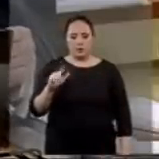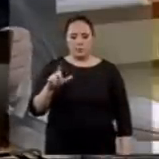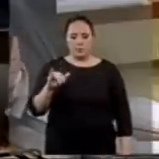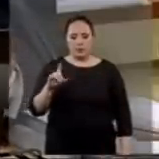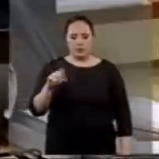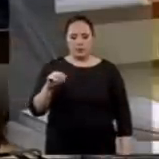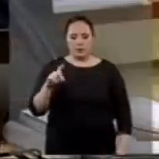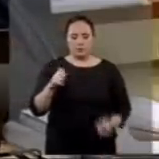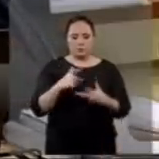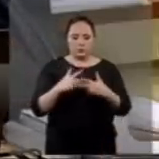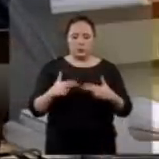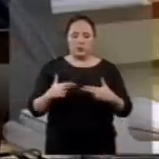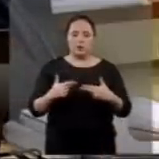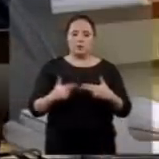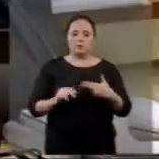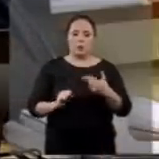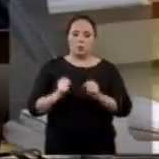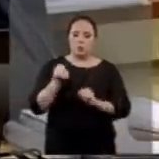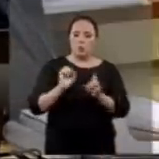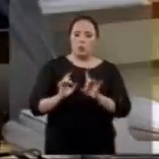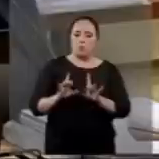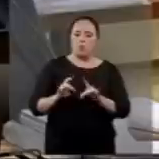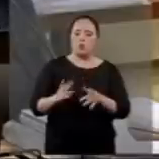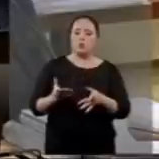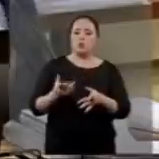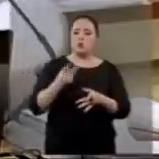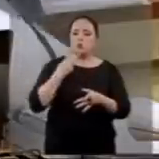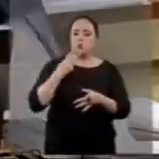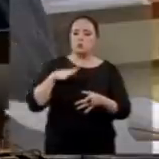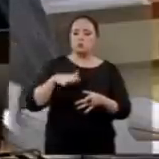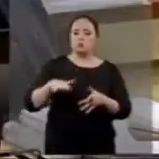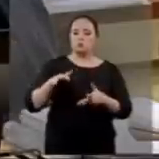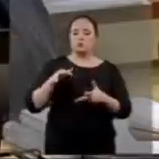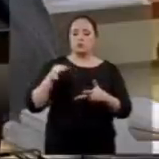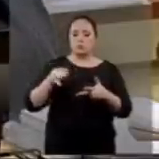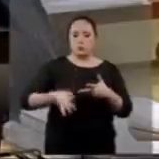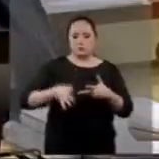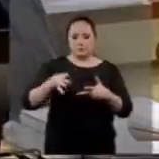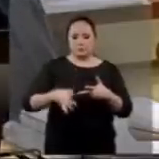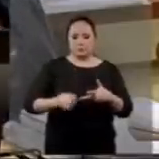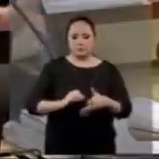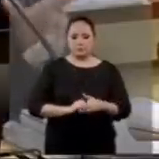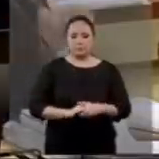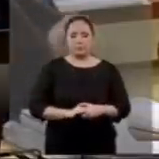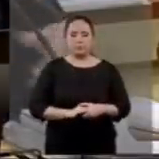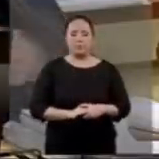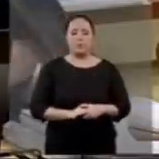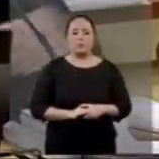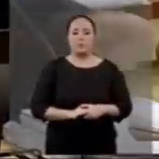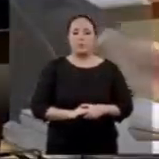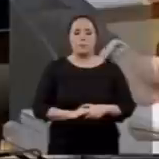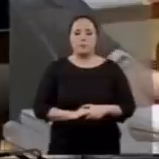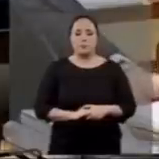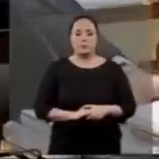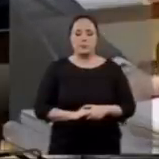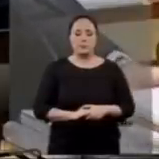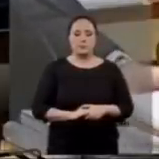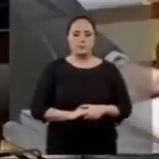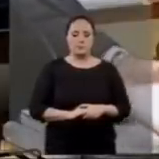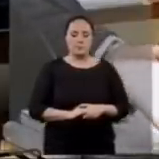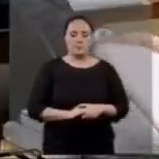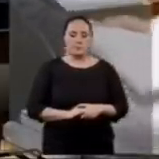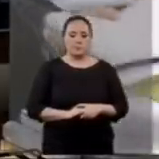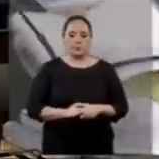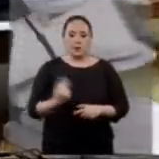fabricante de cigarros ao poder judiciário. A única questão que realmente, as duas únicas questões que